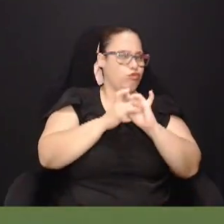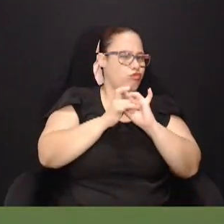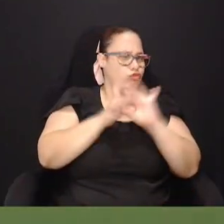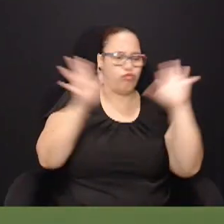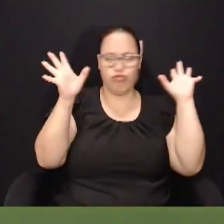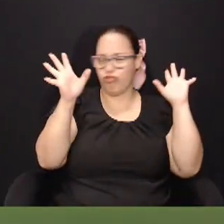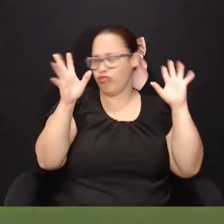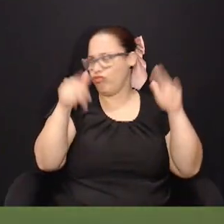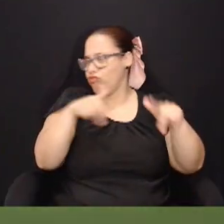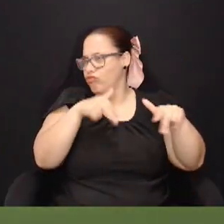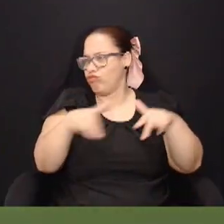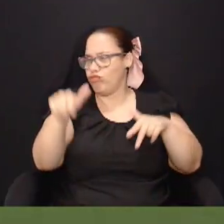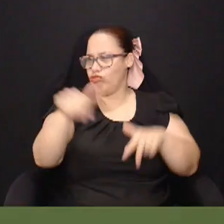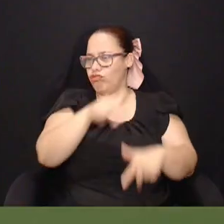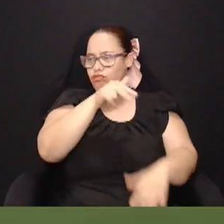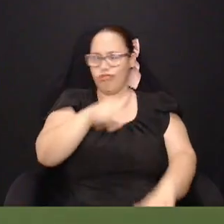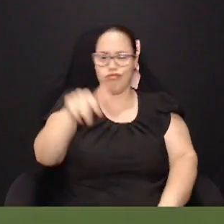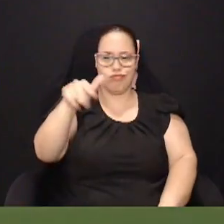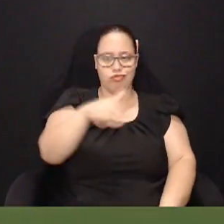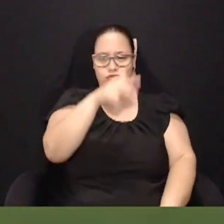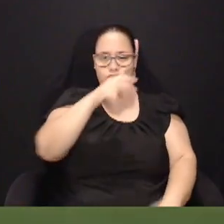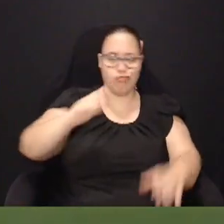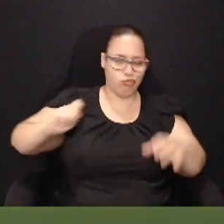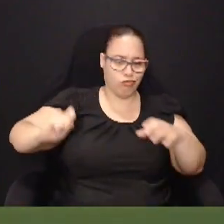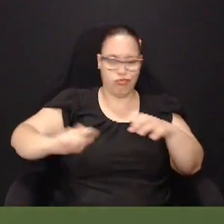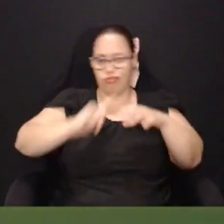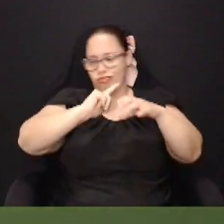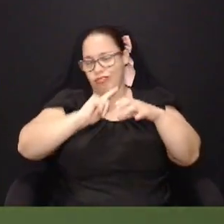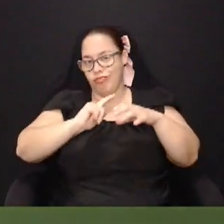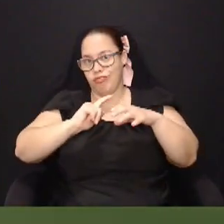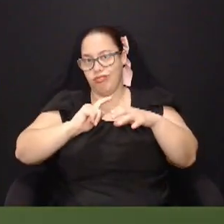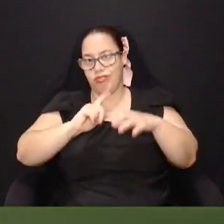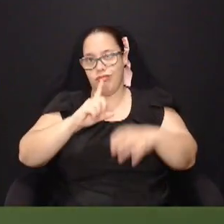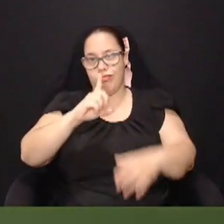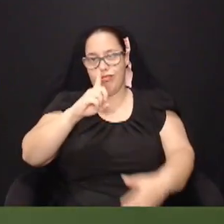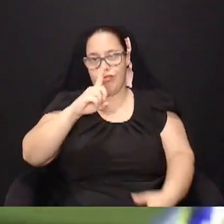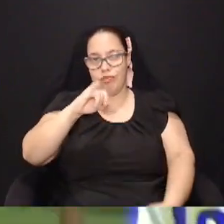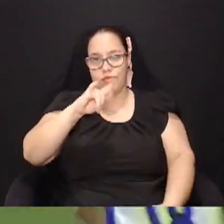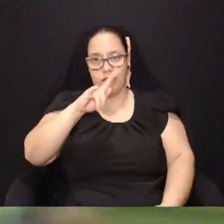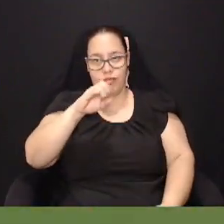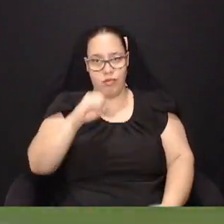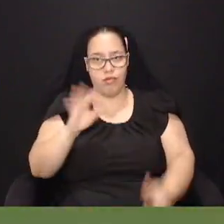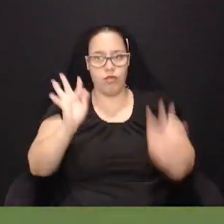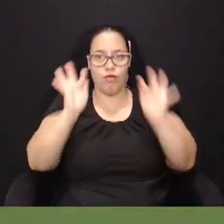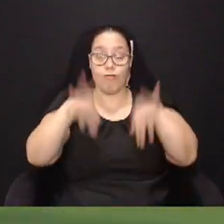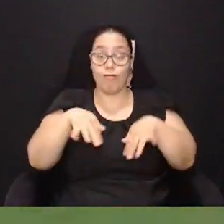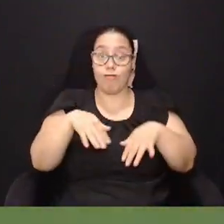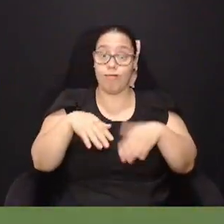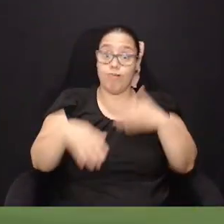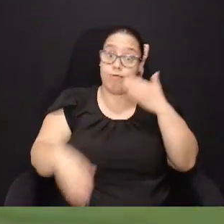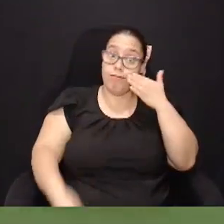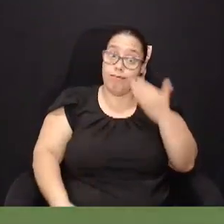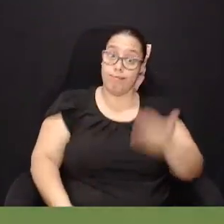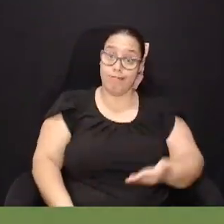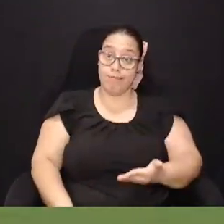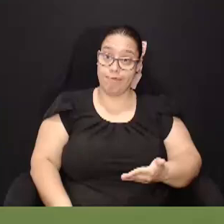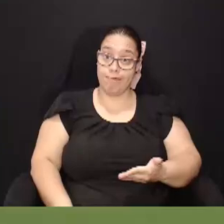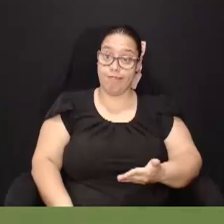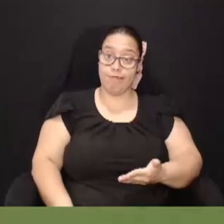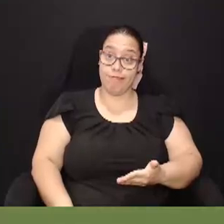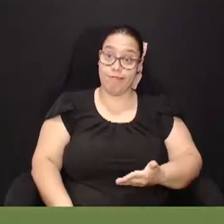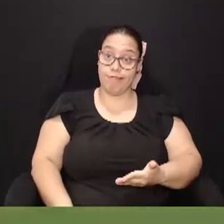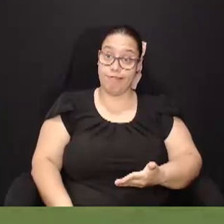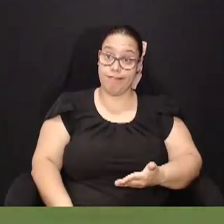caminhou, passeou e tocou na saída de Diogo Silva. Final, Capivariano 2, Ponte Preta